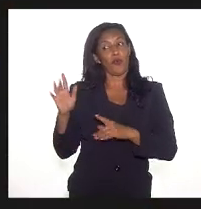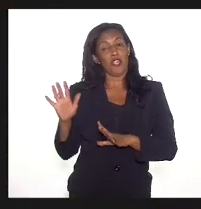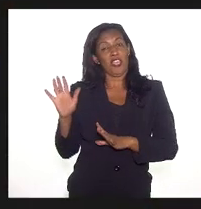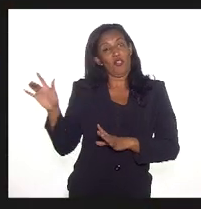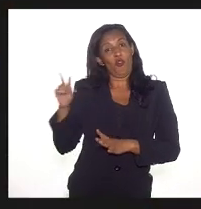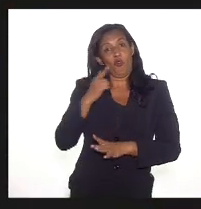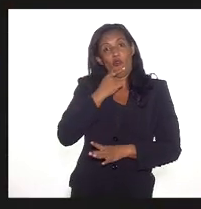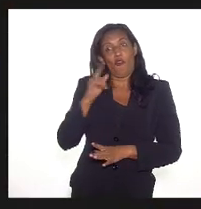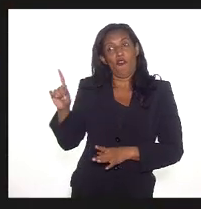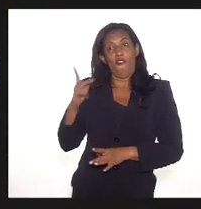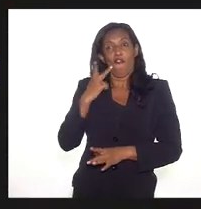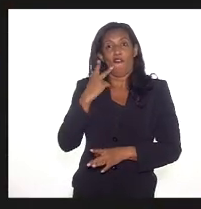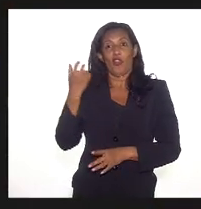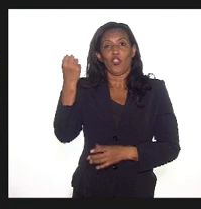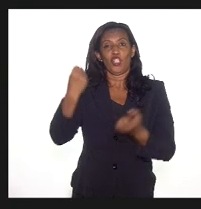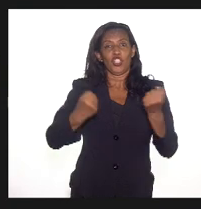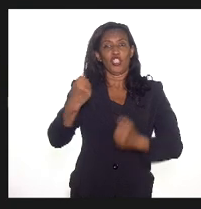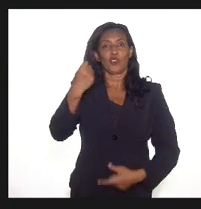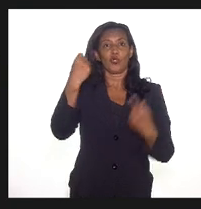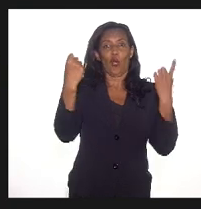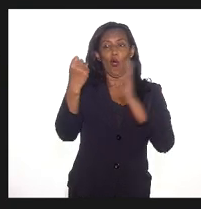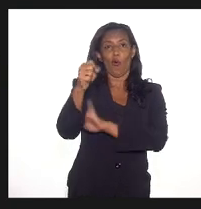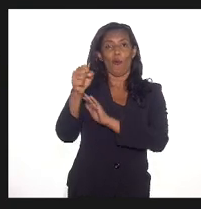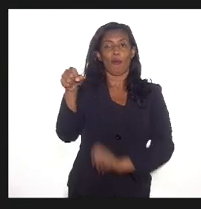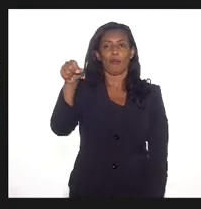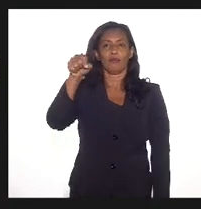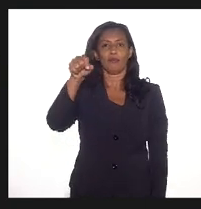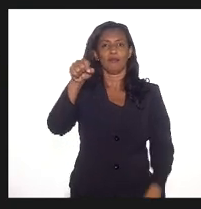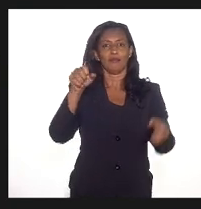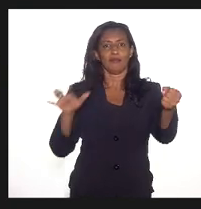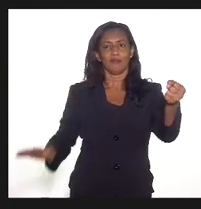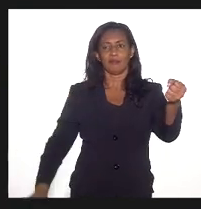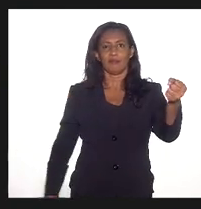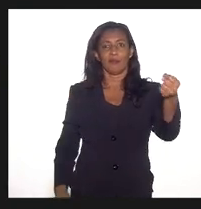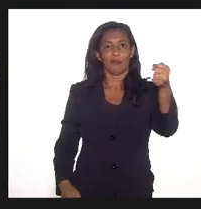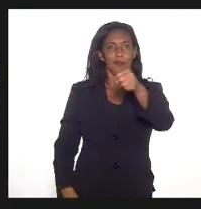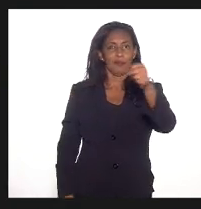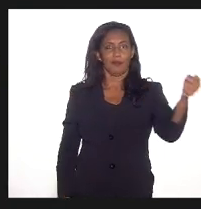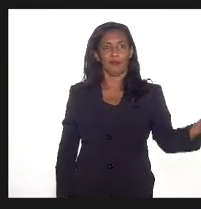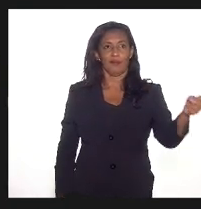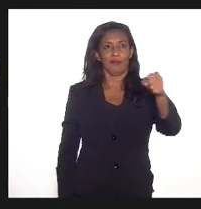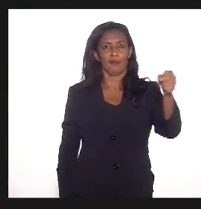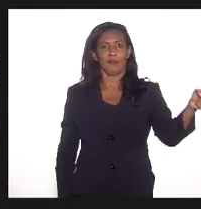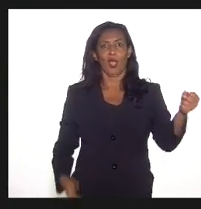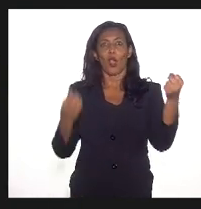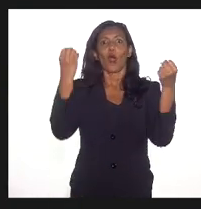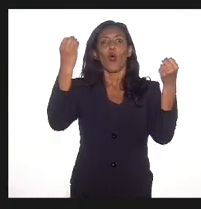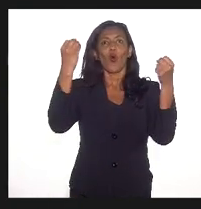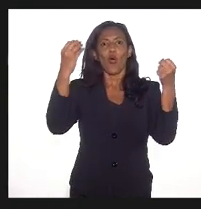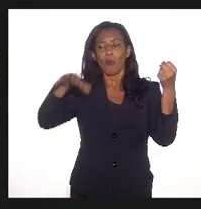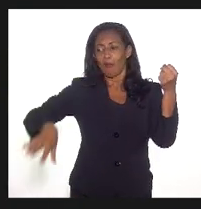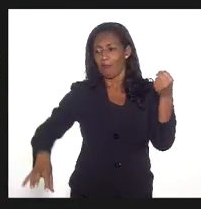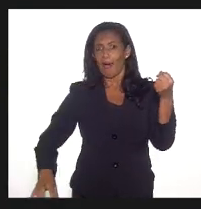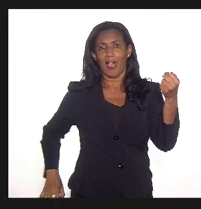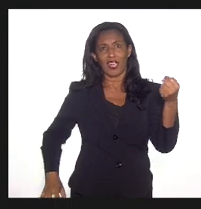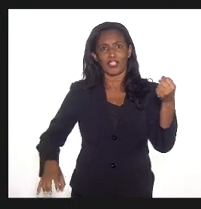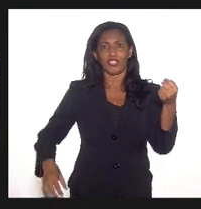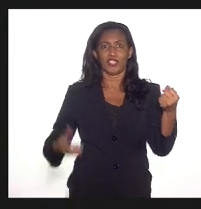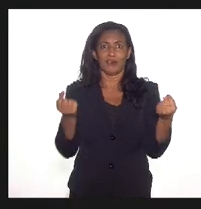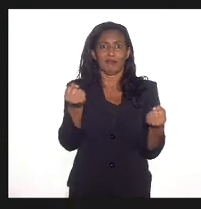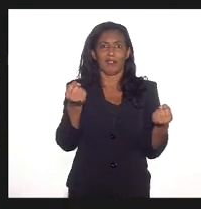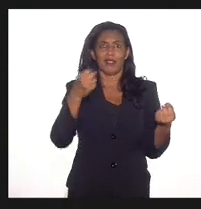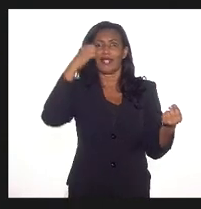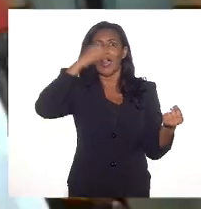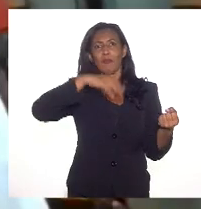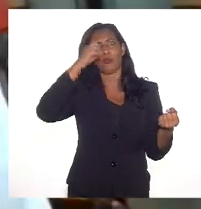trânsito, apenas com uma das mãos. Aí fica a pergunta, como é que passa a marcha do carro sem as mãos? Então, de fato, há muito abuso